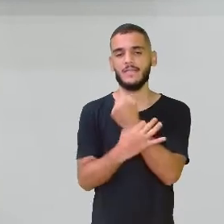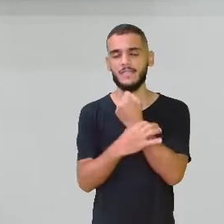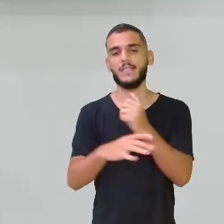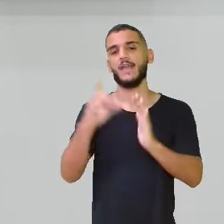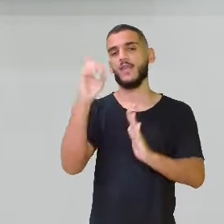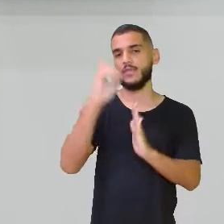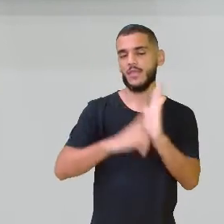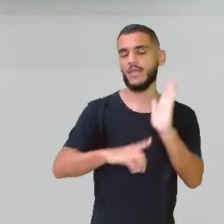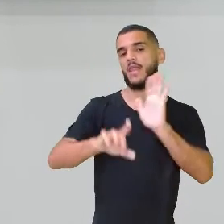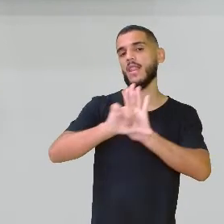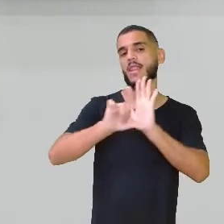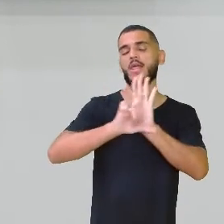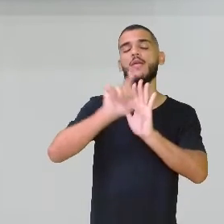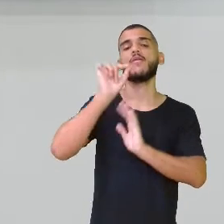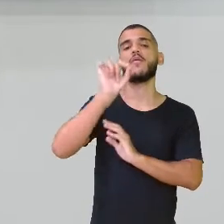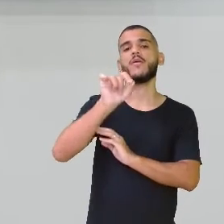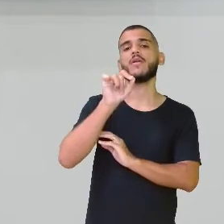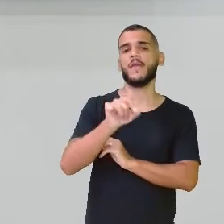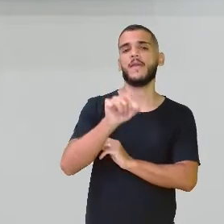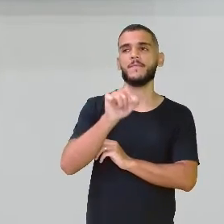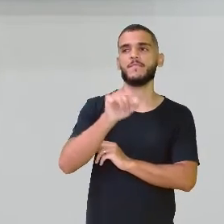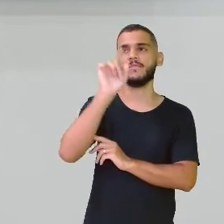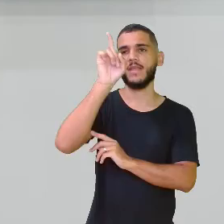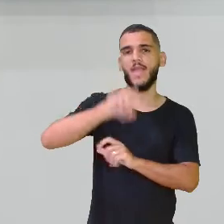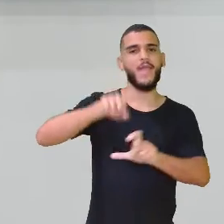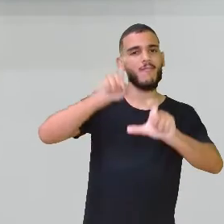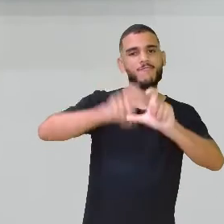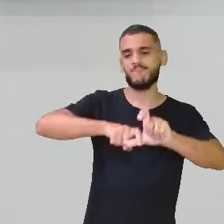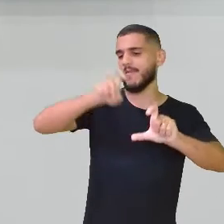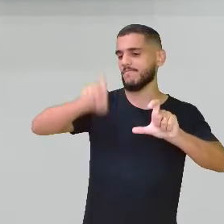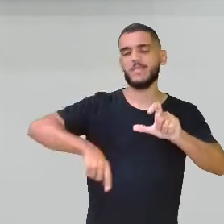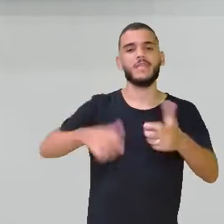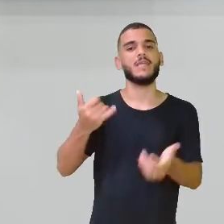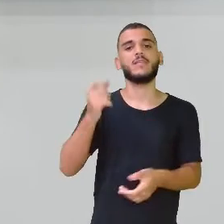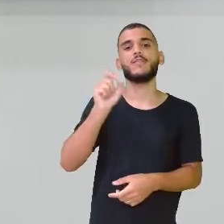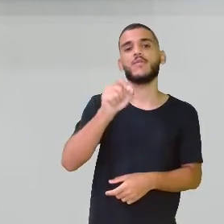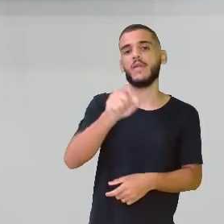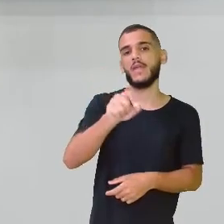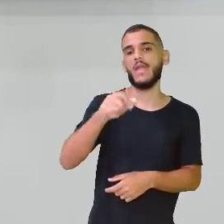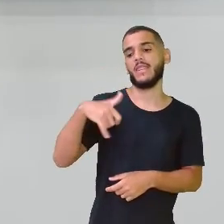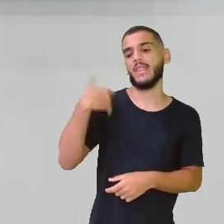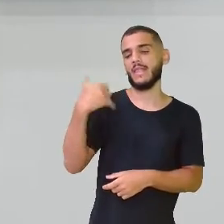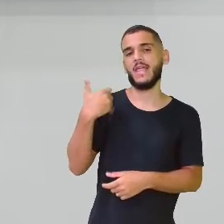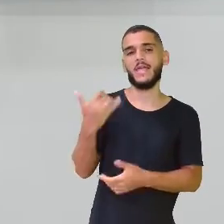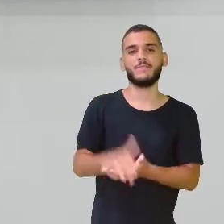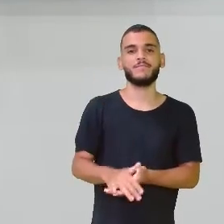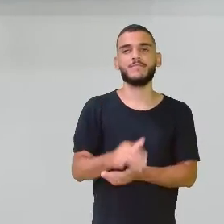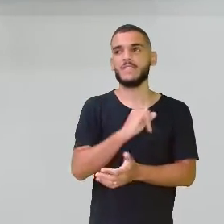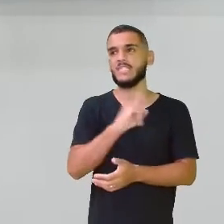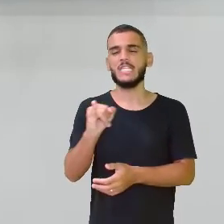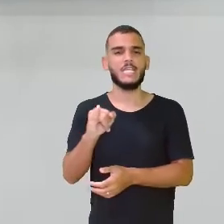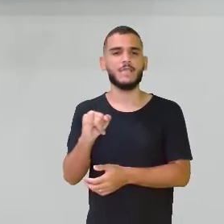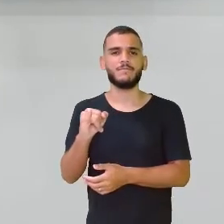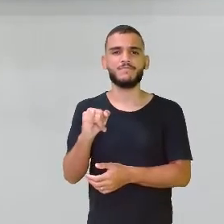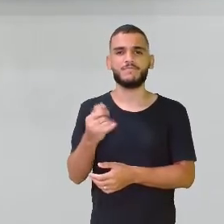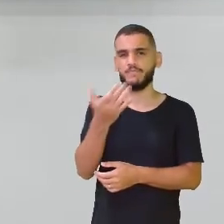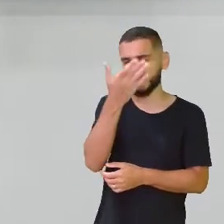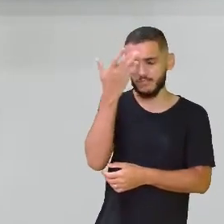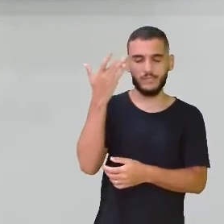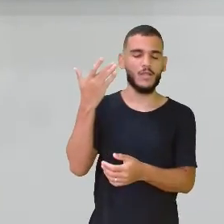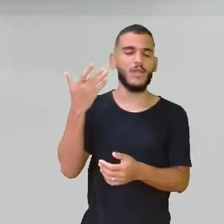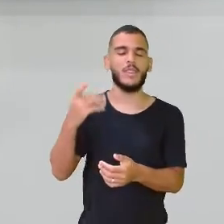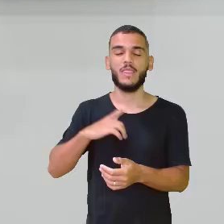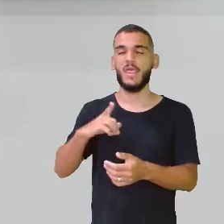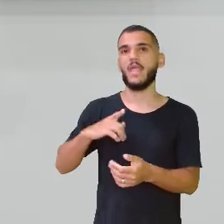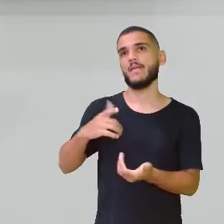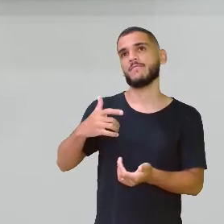por lei é independente da idade. Se esse idoso chegou a 100 e poucos anos, claro que